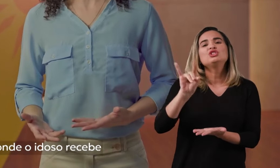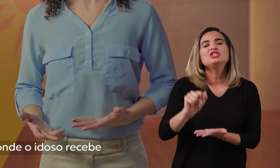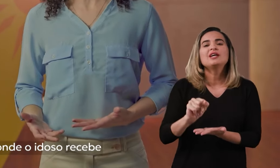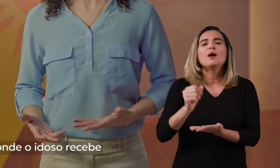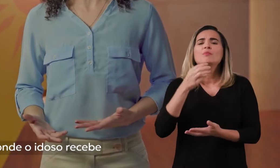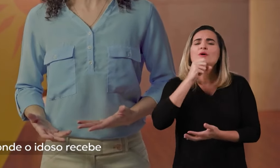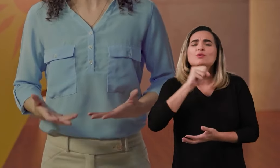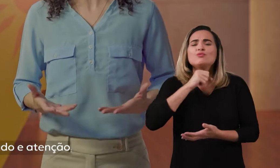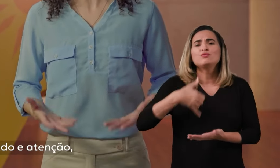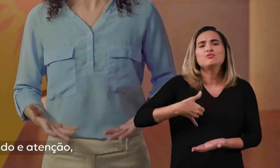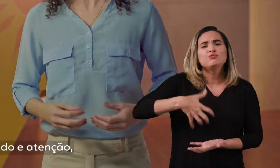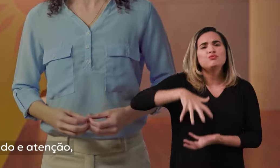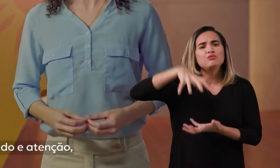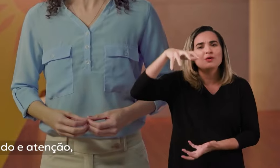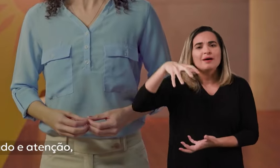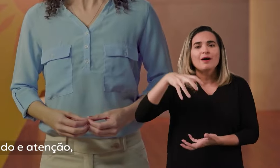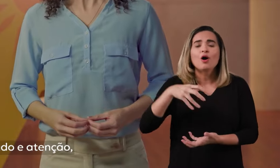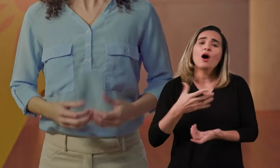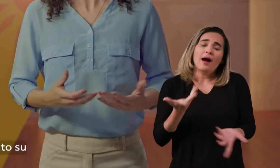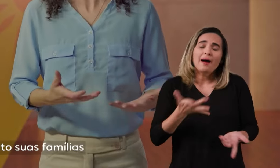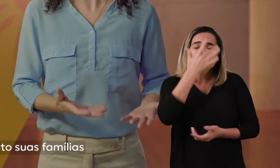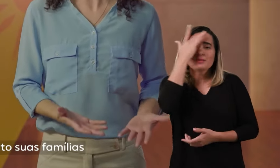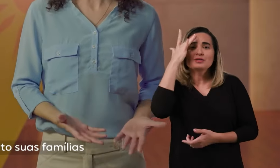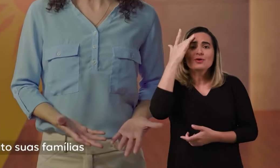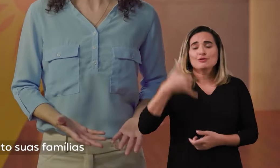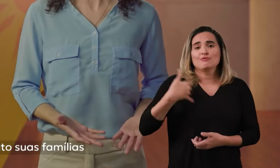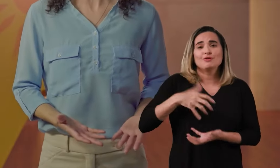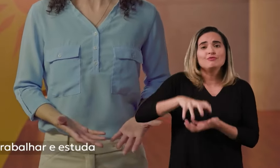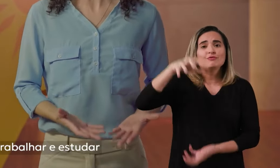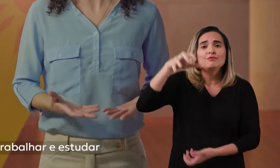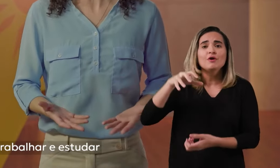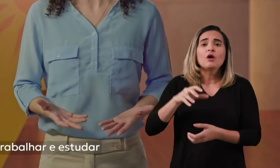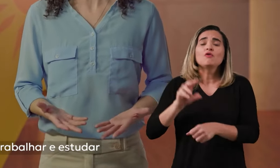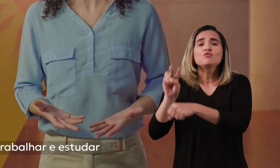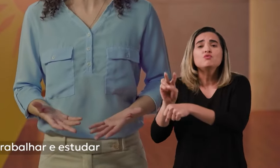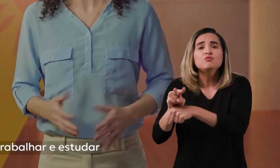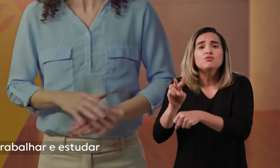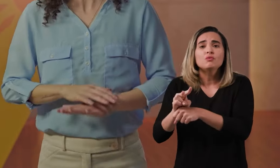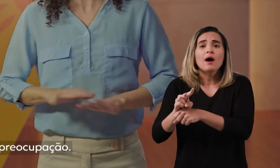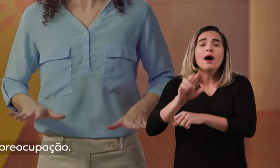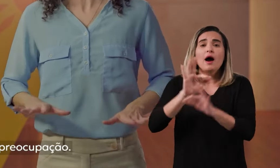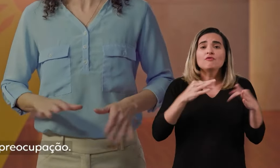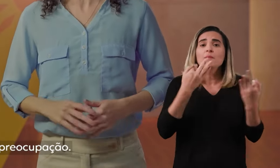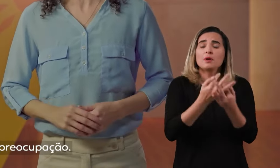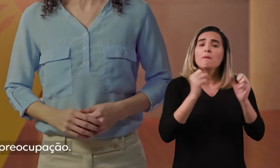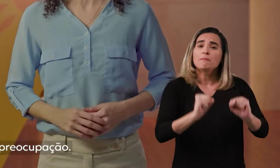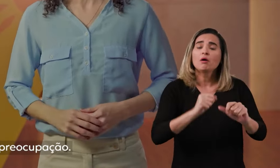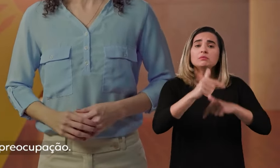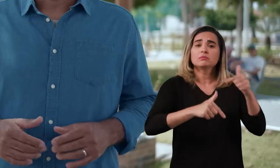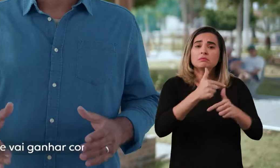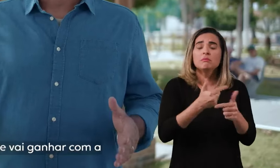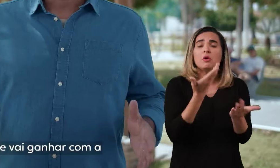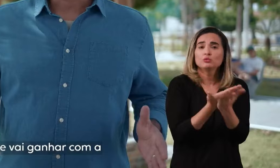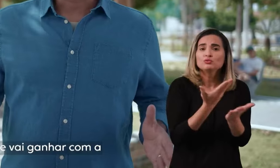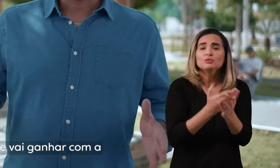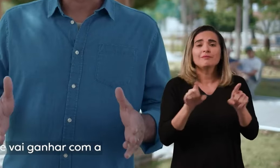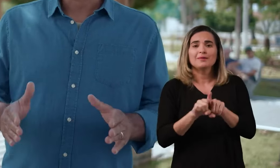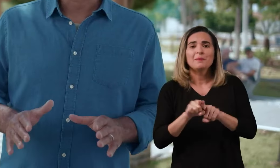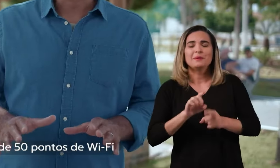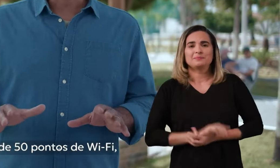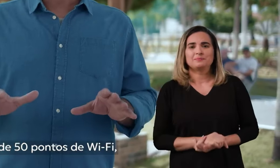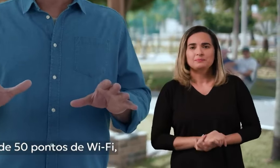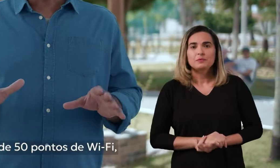onde o idoso recebe cuidado e atenção, enquanto suas famílias podem ir trabalhar e estudar sem preocupação. A juventude vai